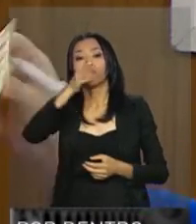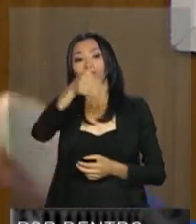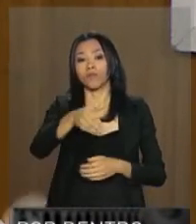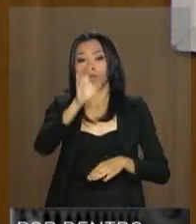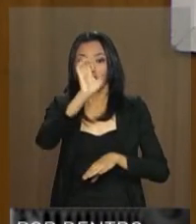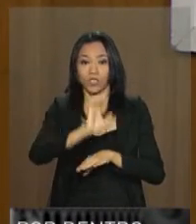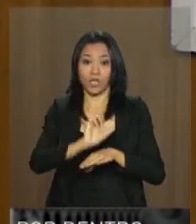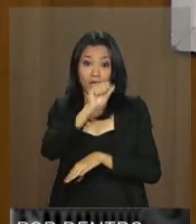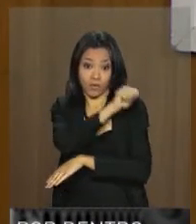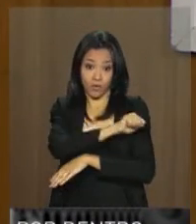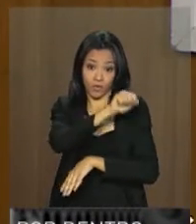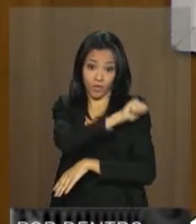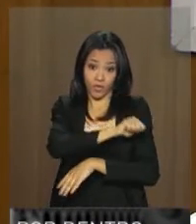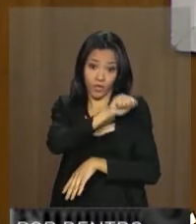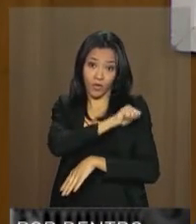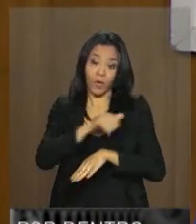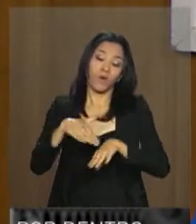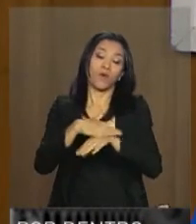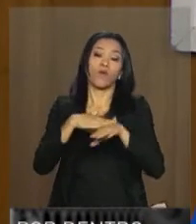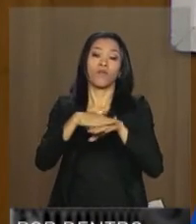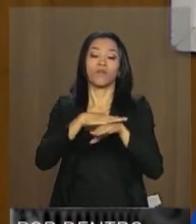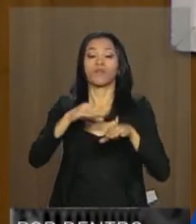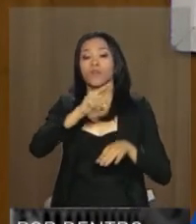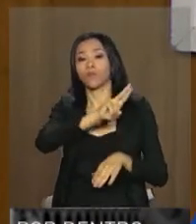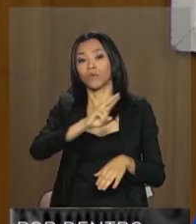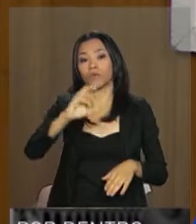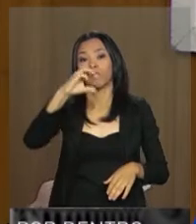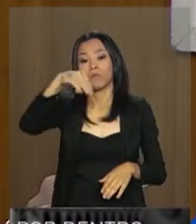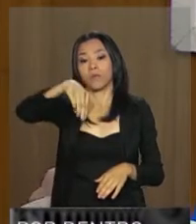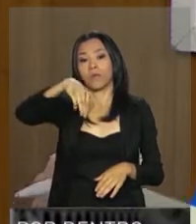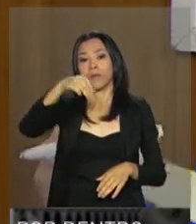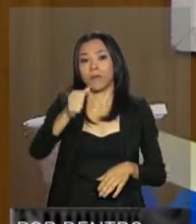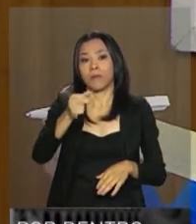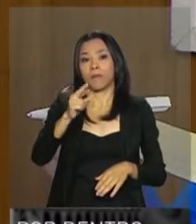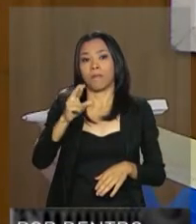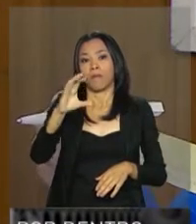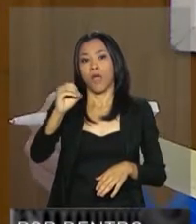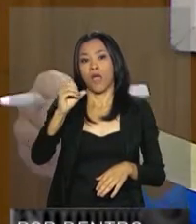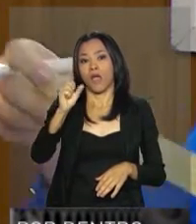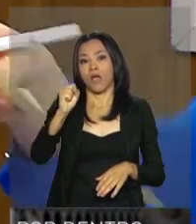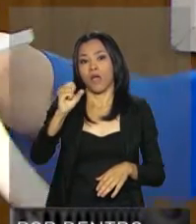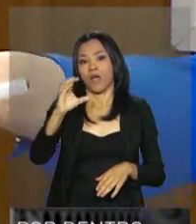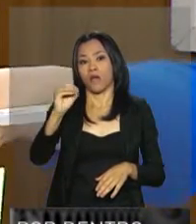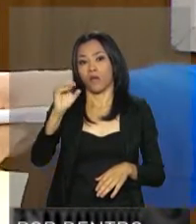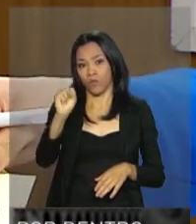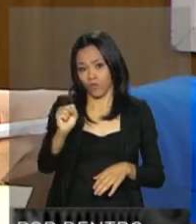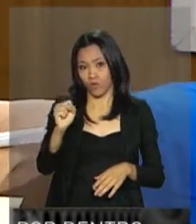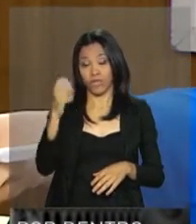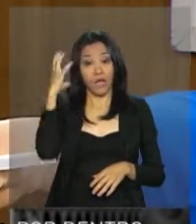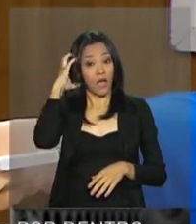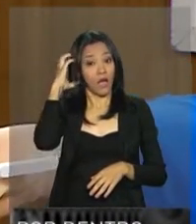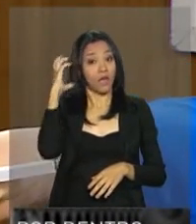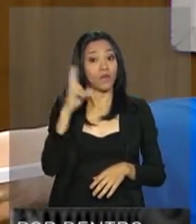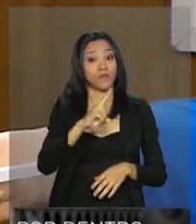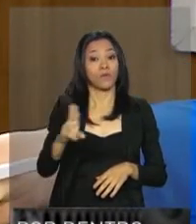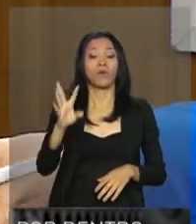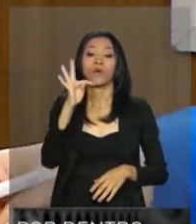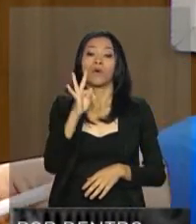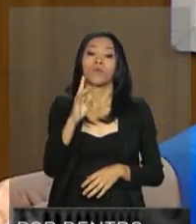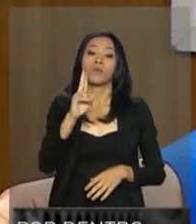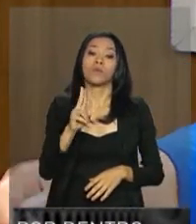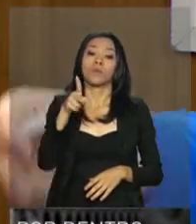janeiro vamos conversar com marcos antônio de jesus da rádio tupi olá marcos bom dia para você qual é a sua pergunta